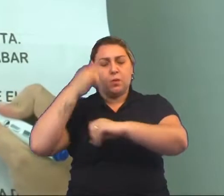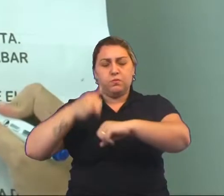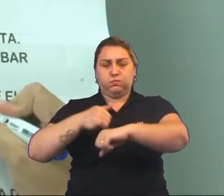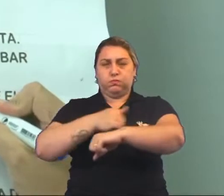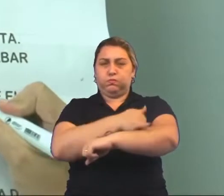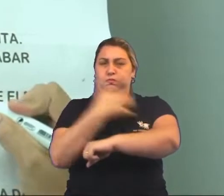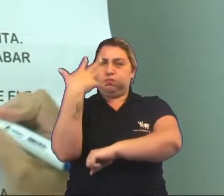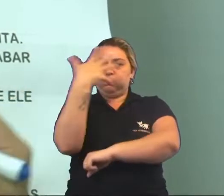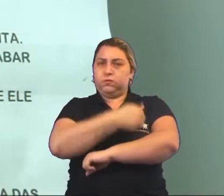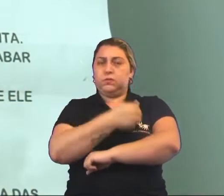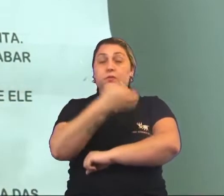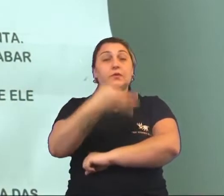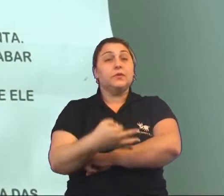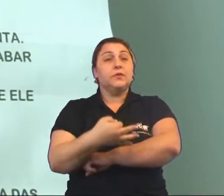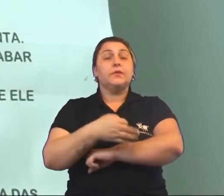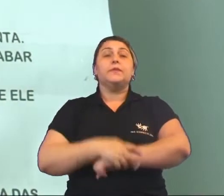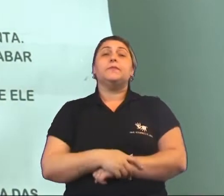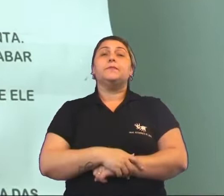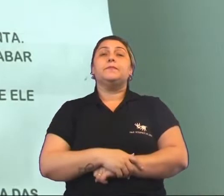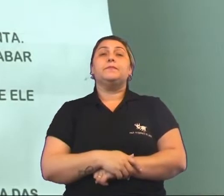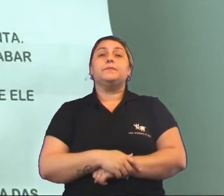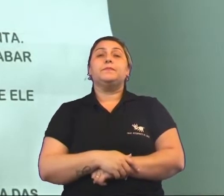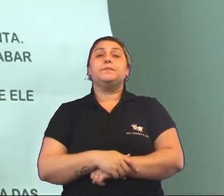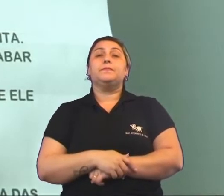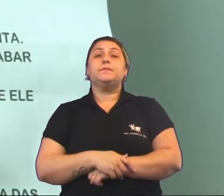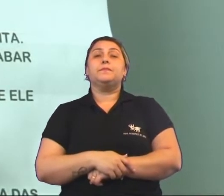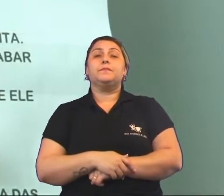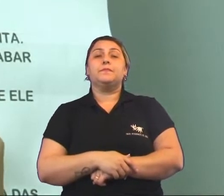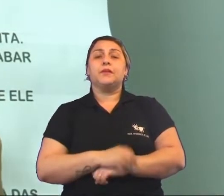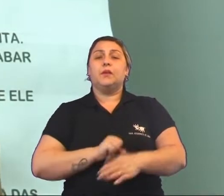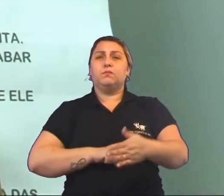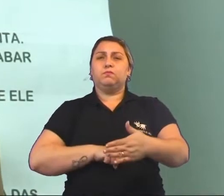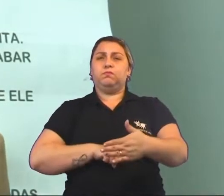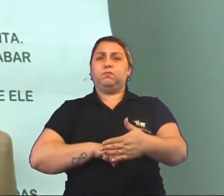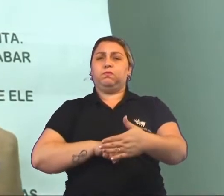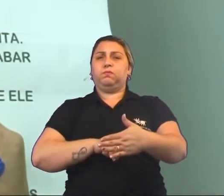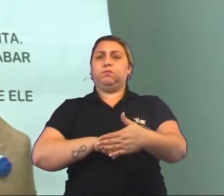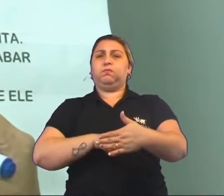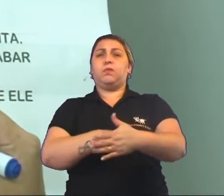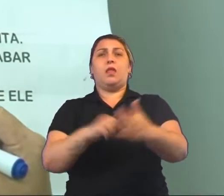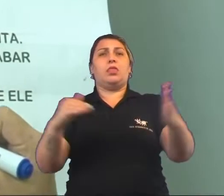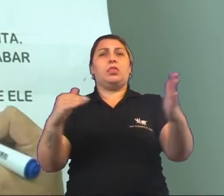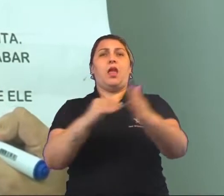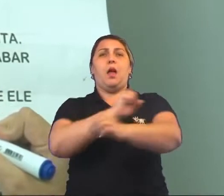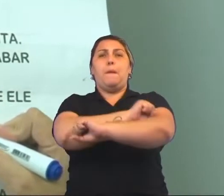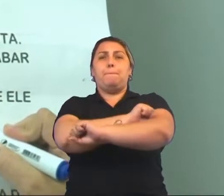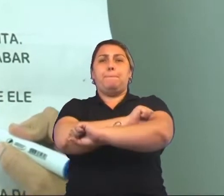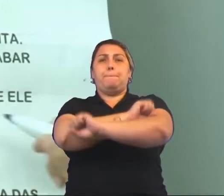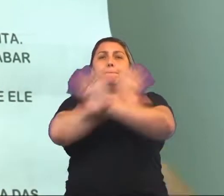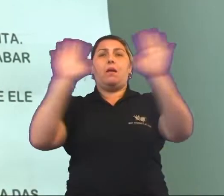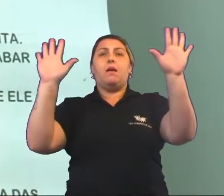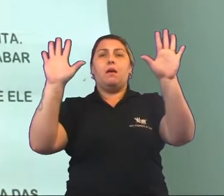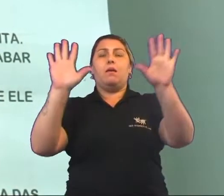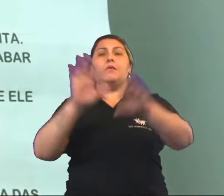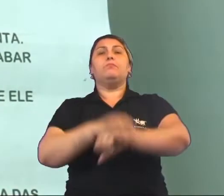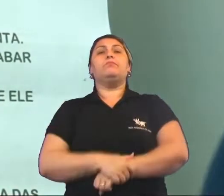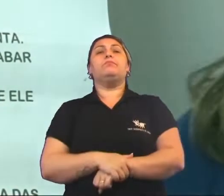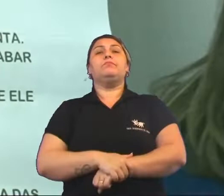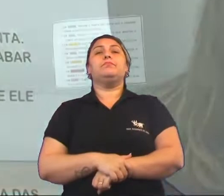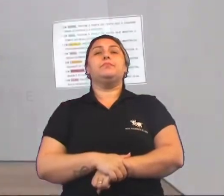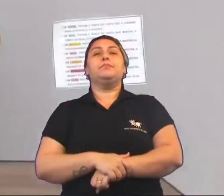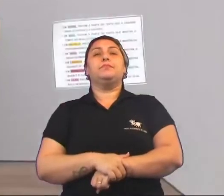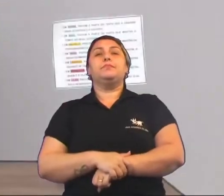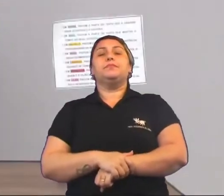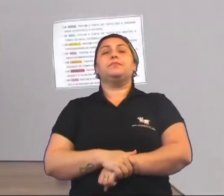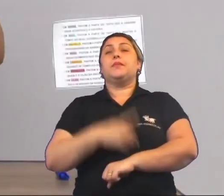boi. Certo? Por isso ele ficou, olha só, se estufando até estourar. Então ele estoura por